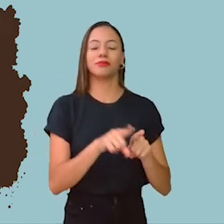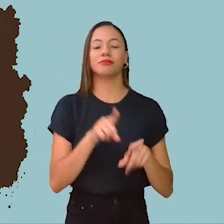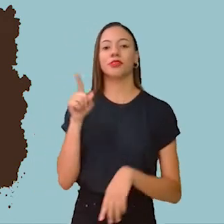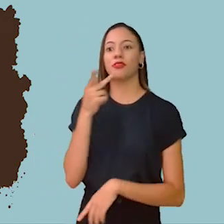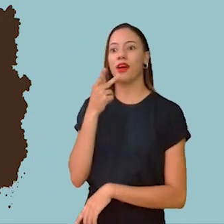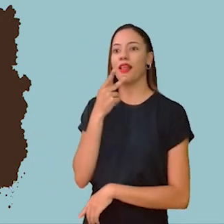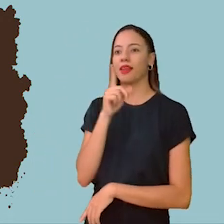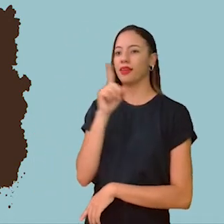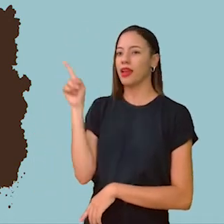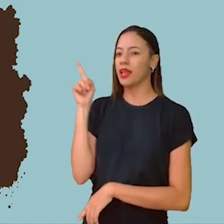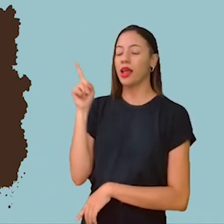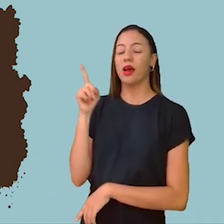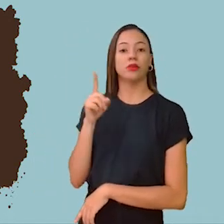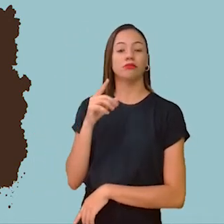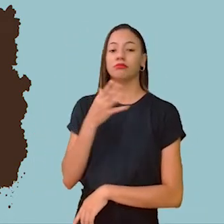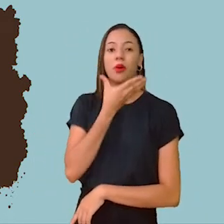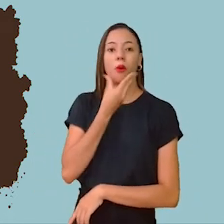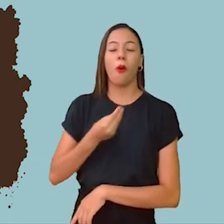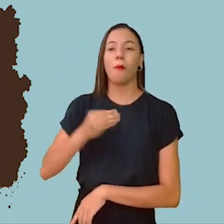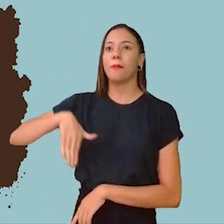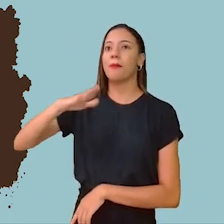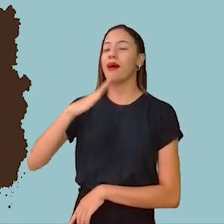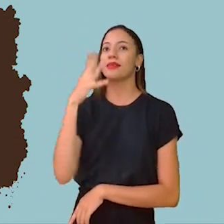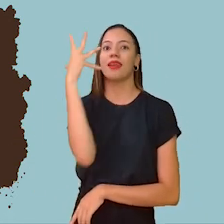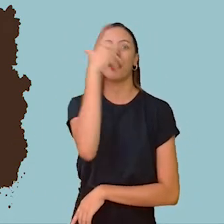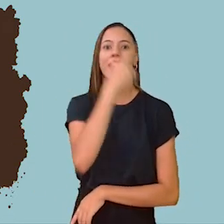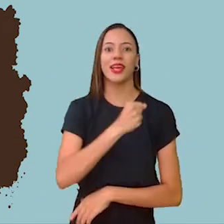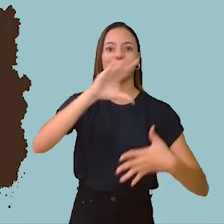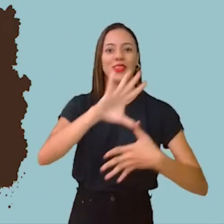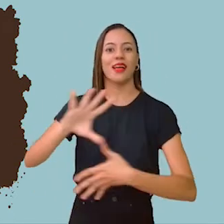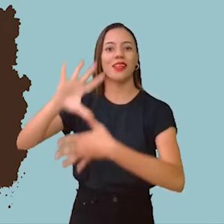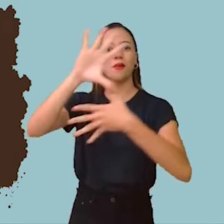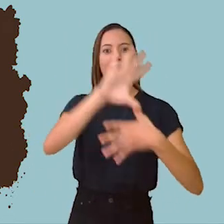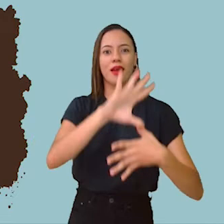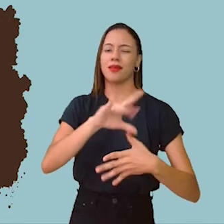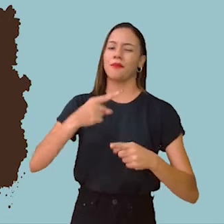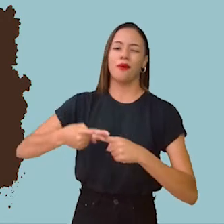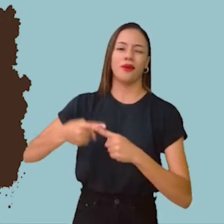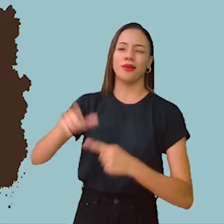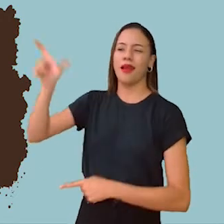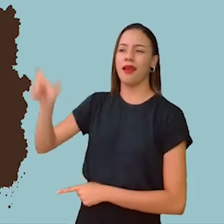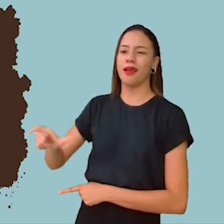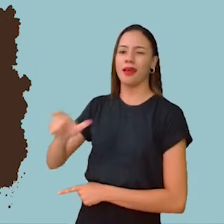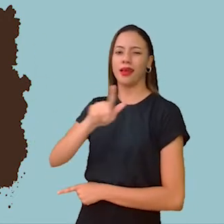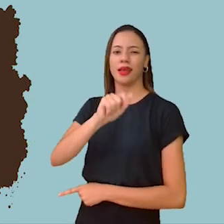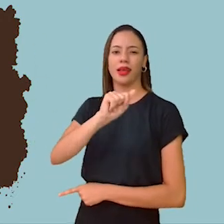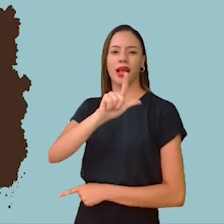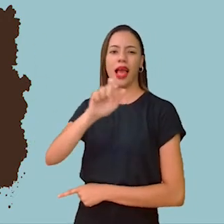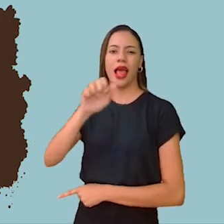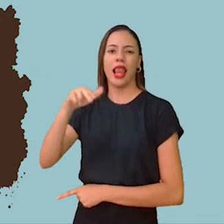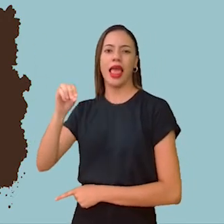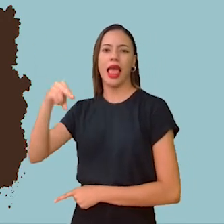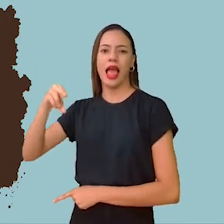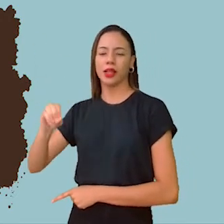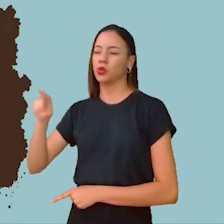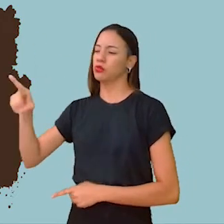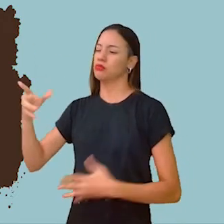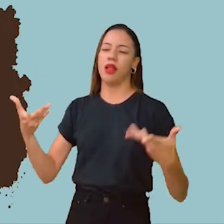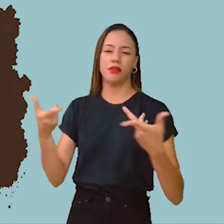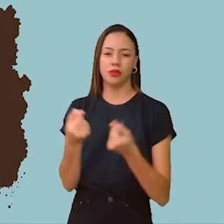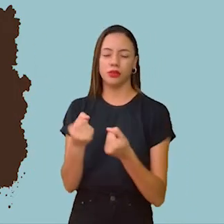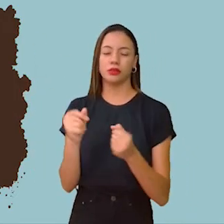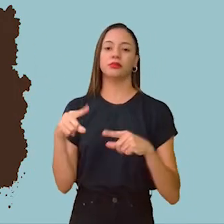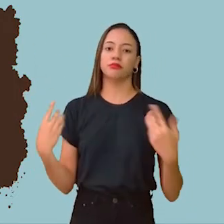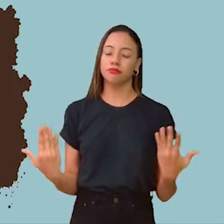das Américas, minha gente. De tão maravilhoso que esse homem é, viu? Então, a gente trouxe essa frase, a gente fez essa leitura já